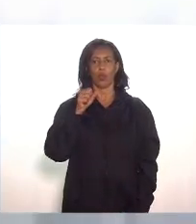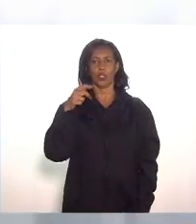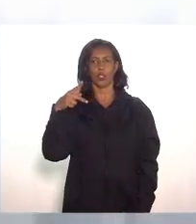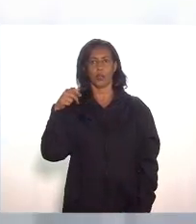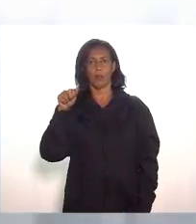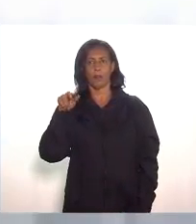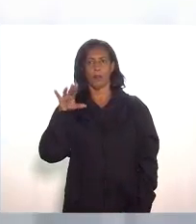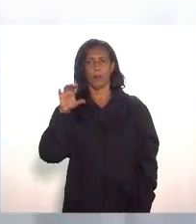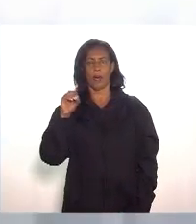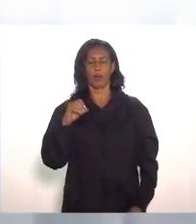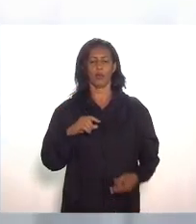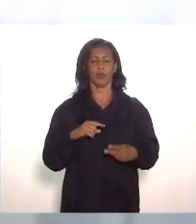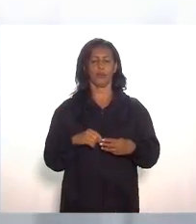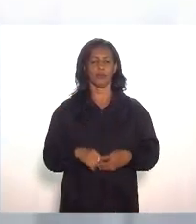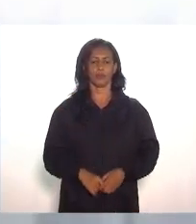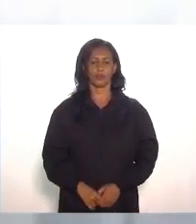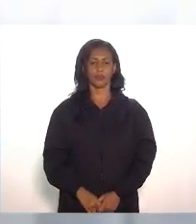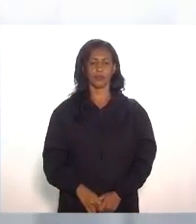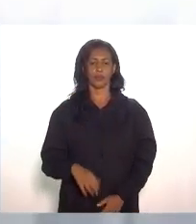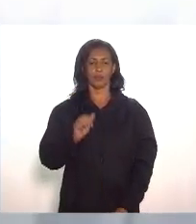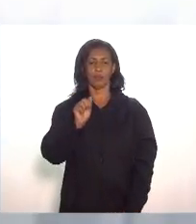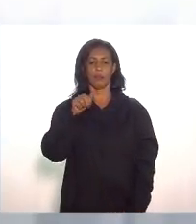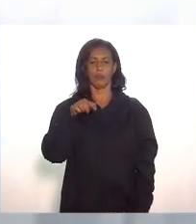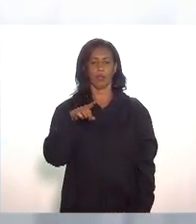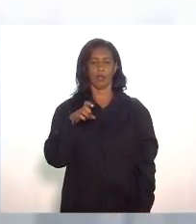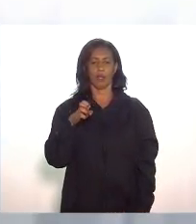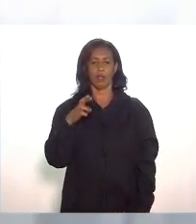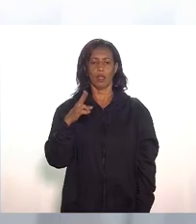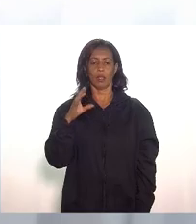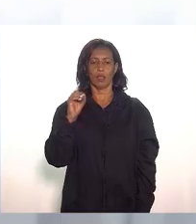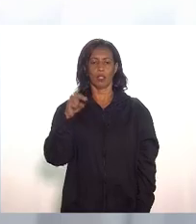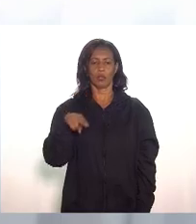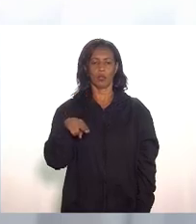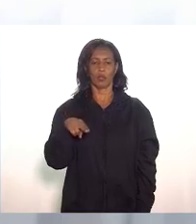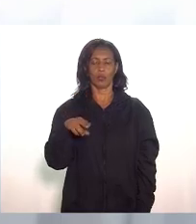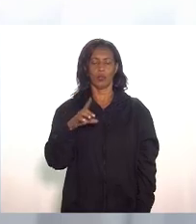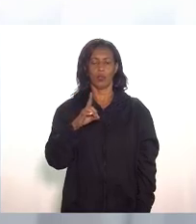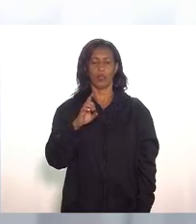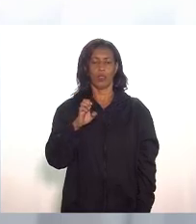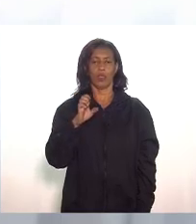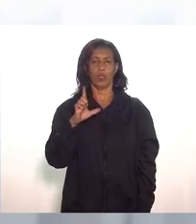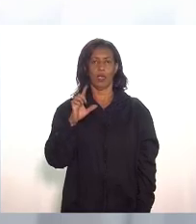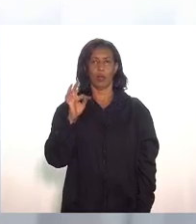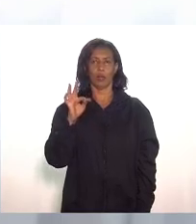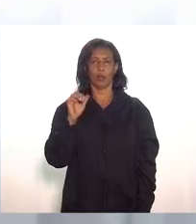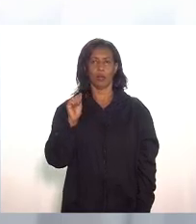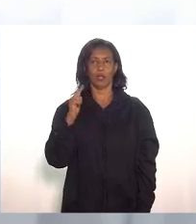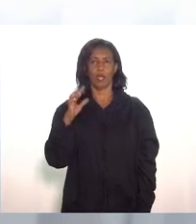Deputado Anderson Moraes. Deputado Doutor Deodalto.